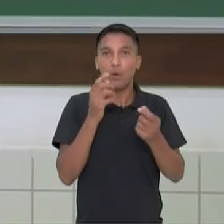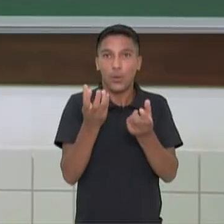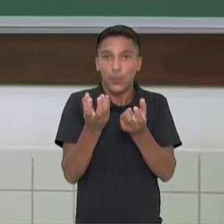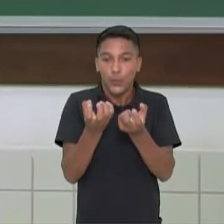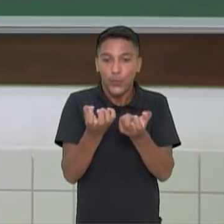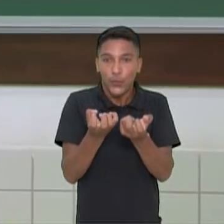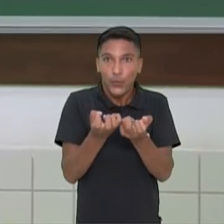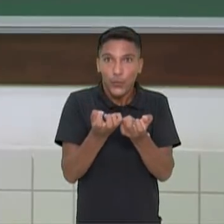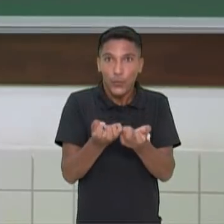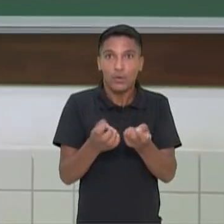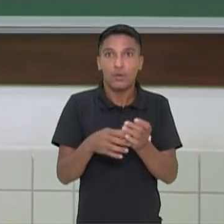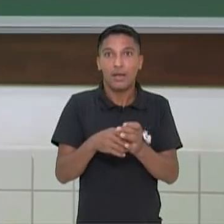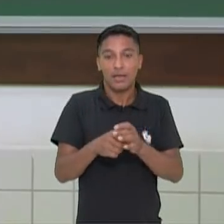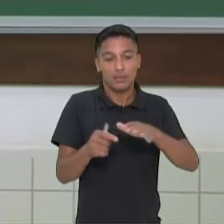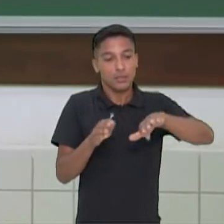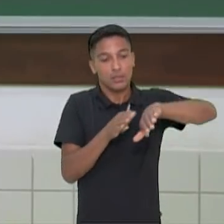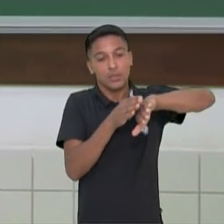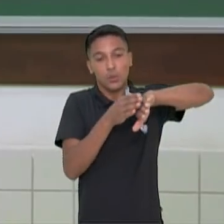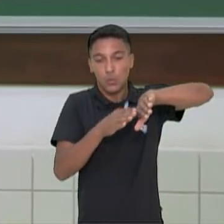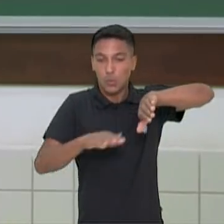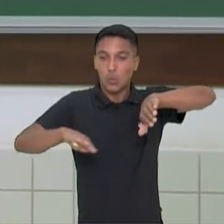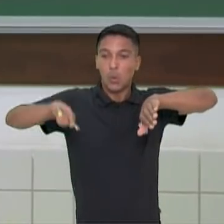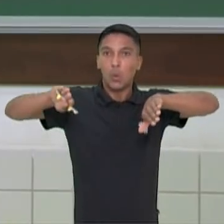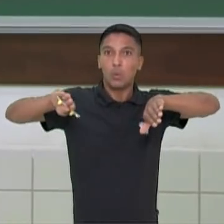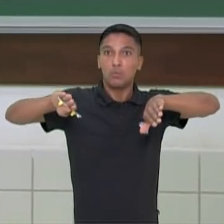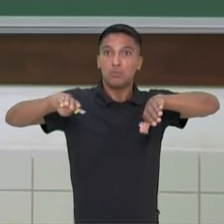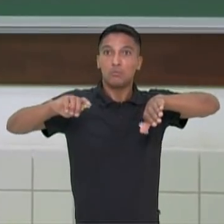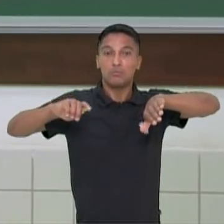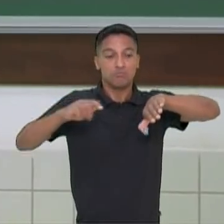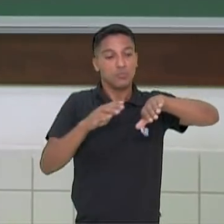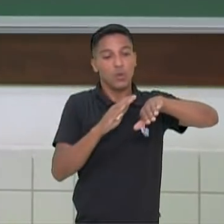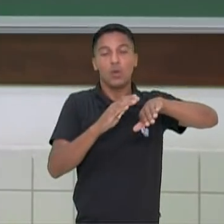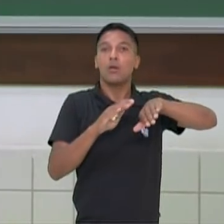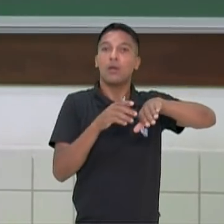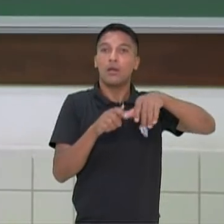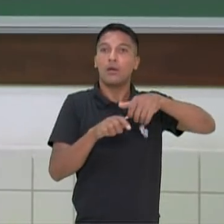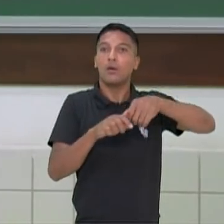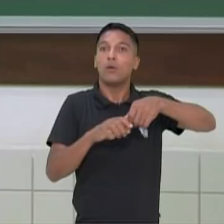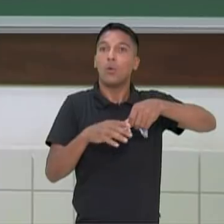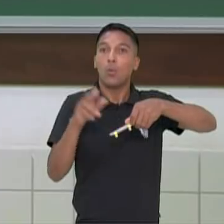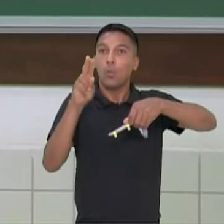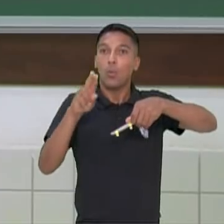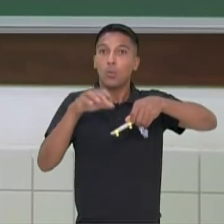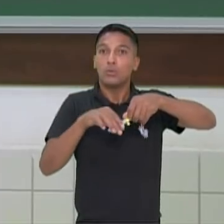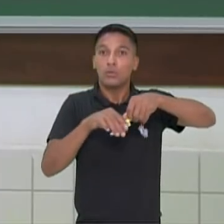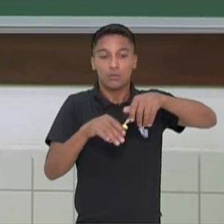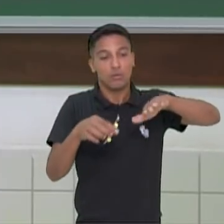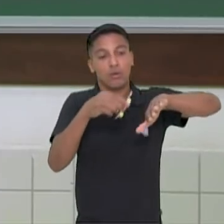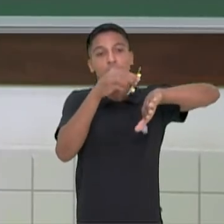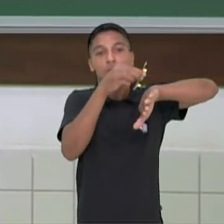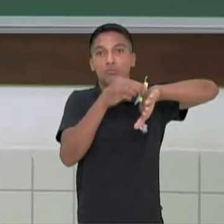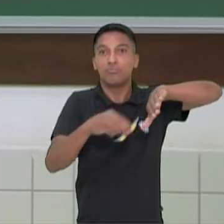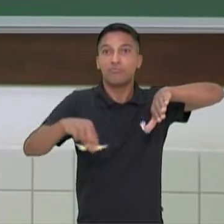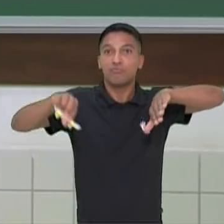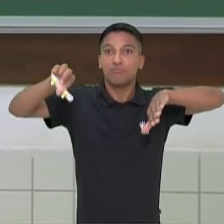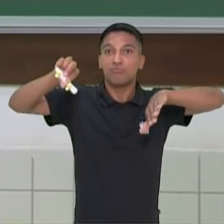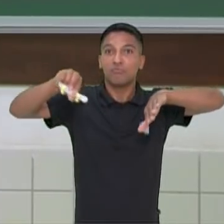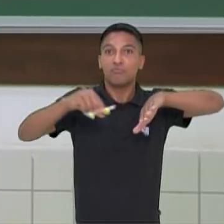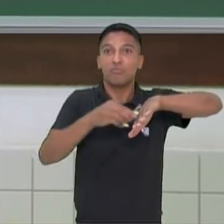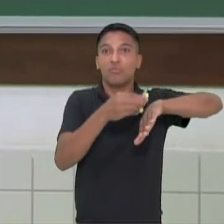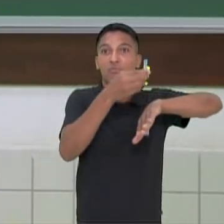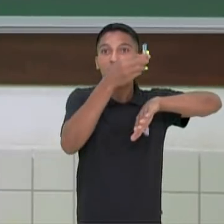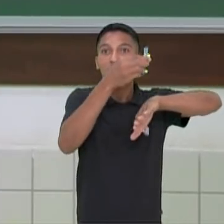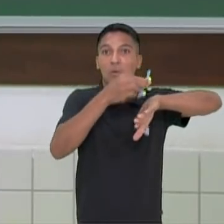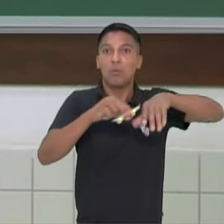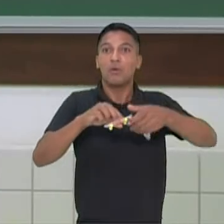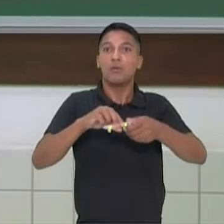Então, duas dessas modalidades que nós vimos, principalmente a vertical, né, aquela que tem a pista